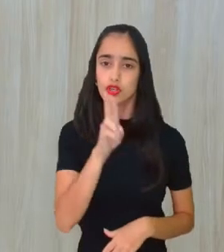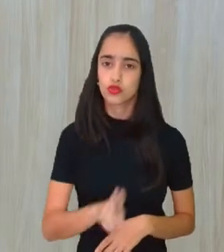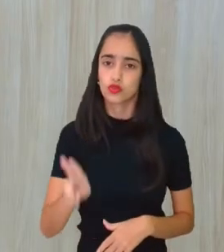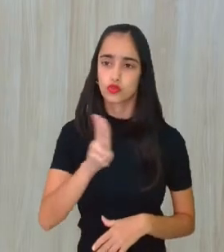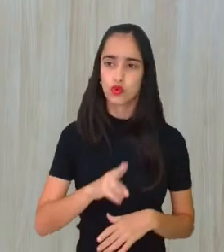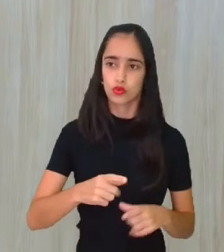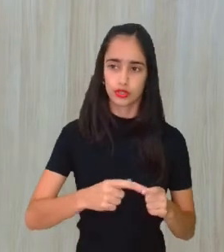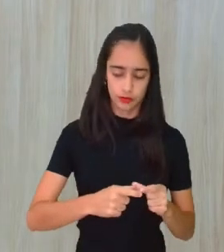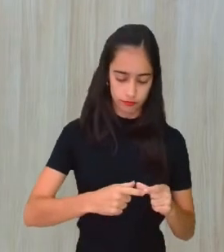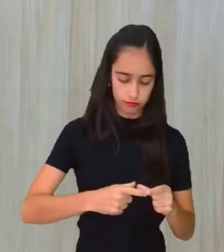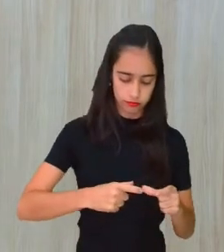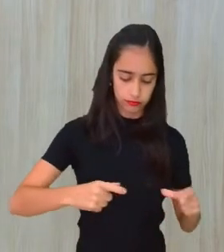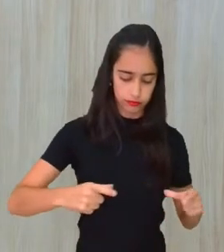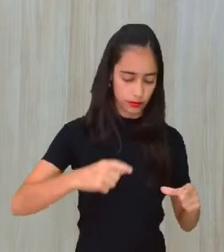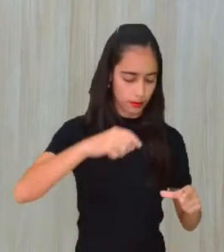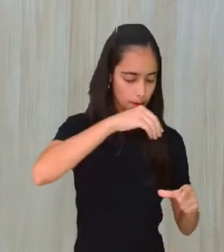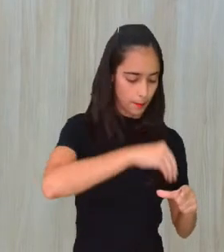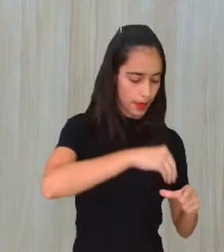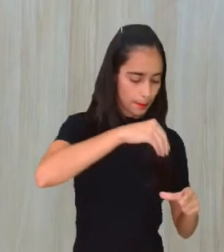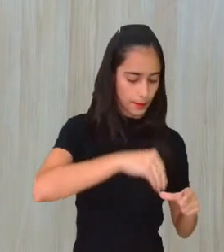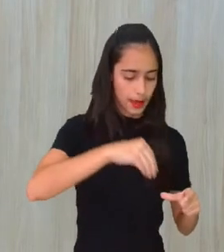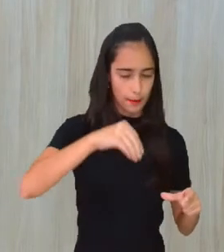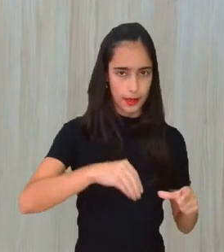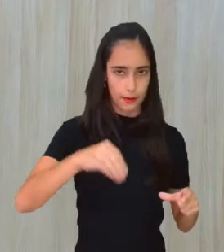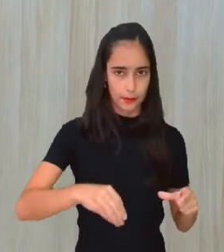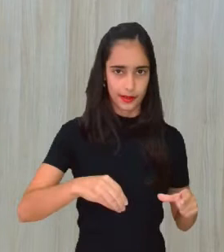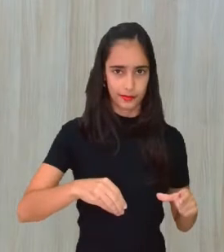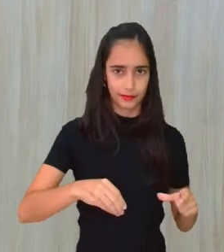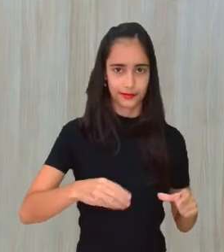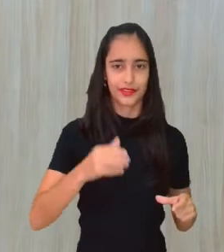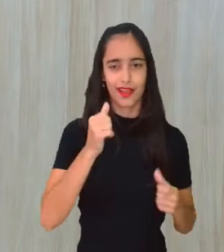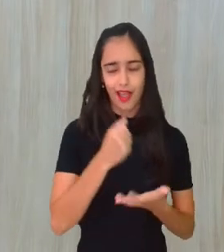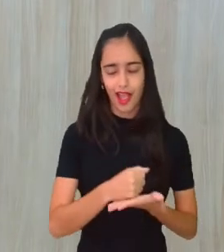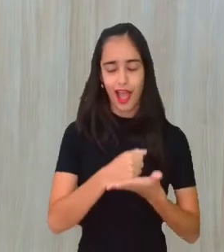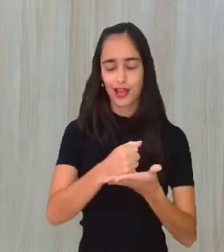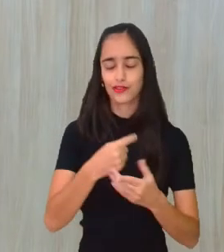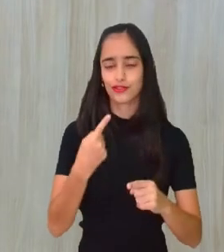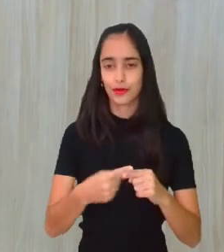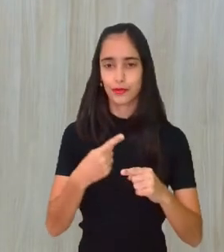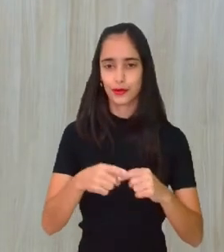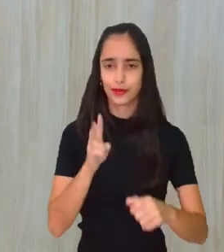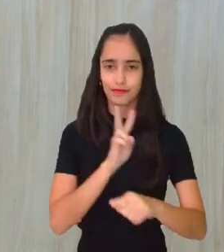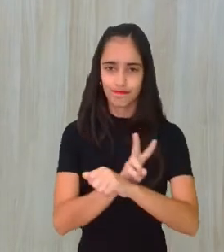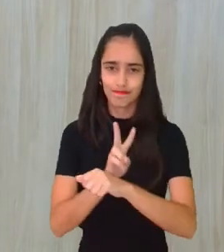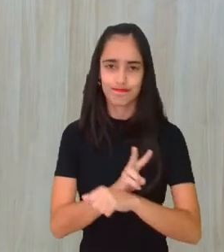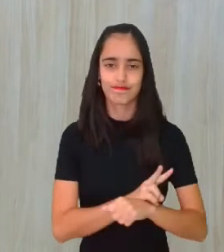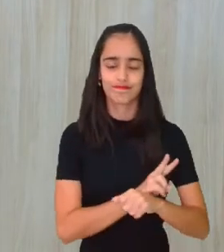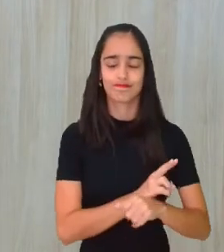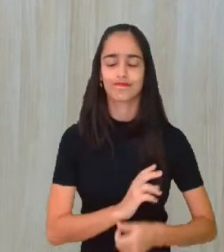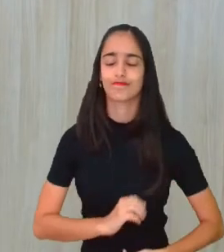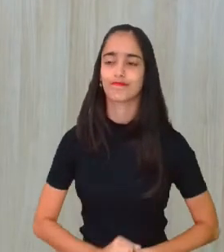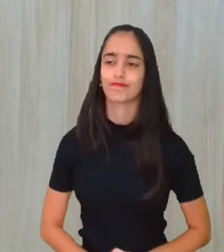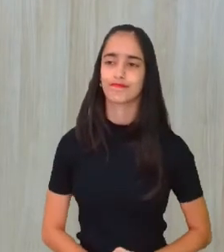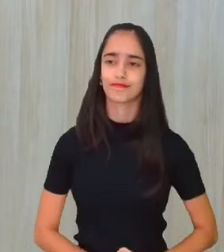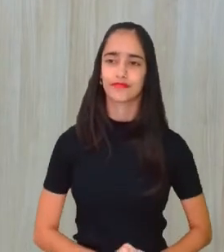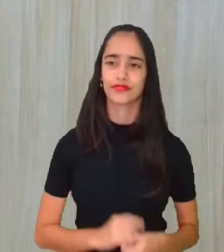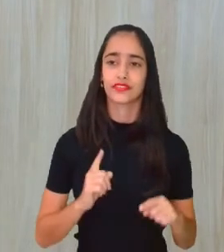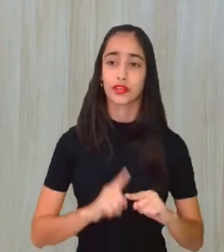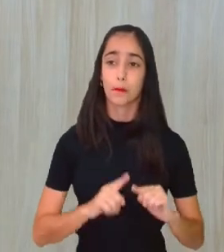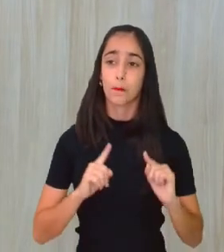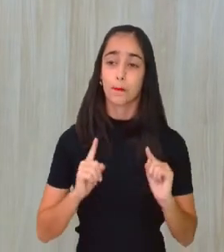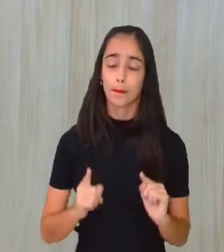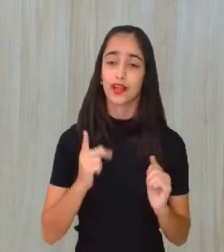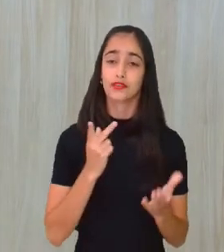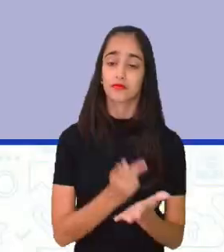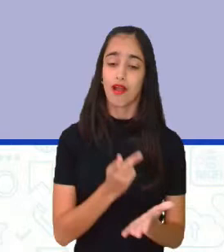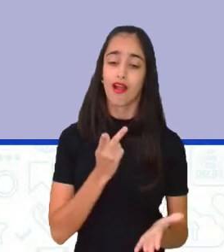esse ruído vai ser eliminado, porque vai proteger aí. Mas aí, para que ocorra a corrente elétrica, existem os